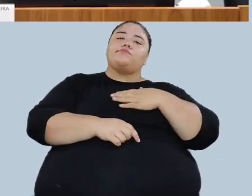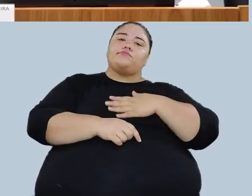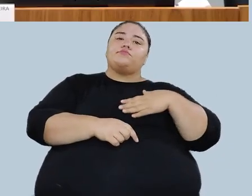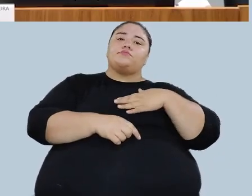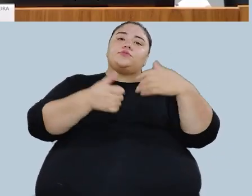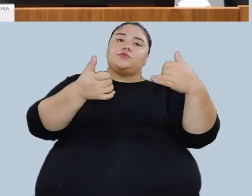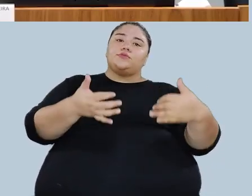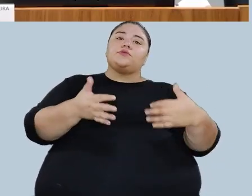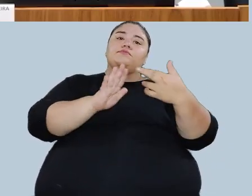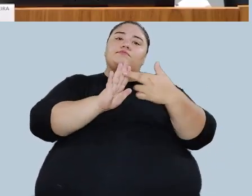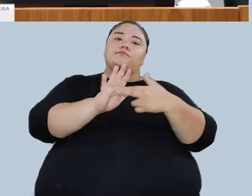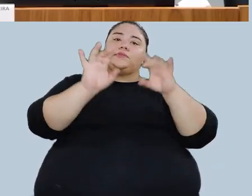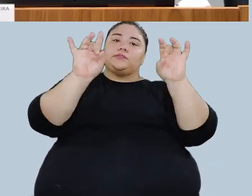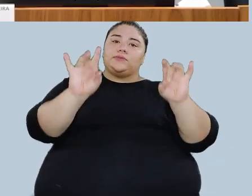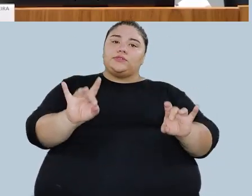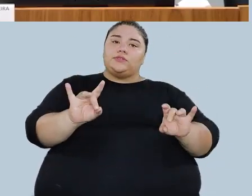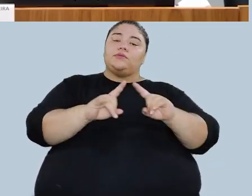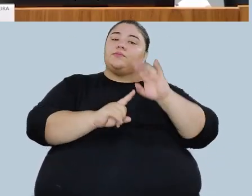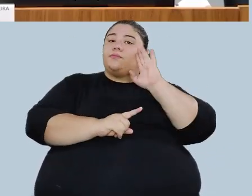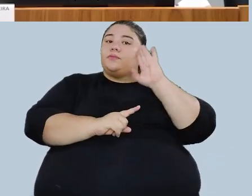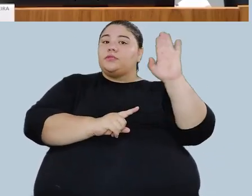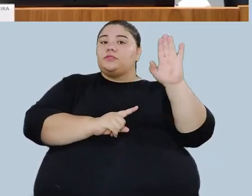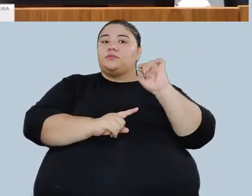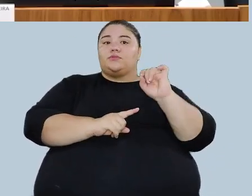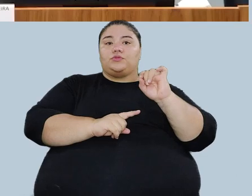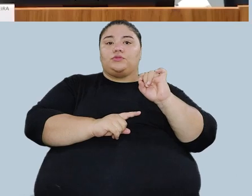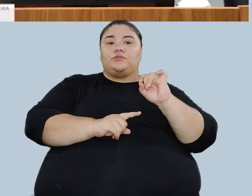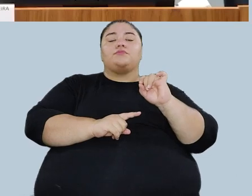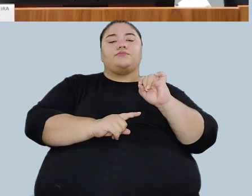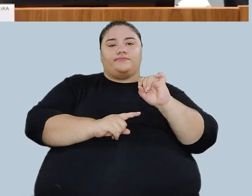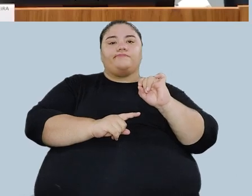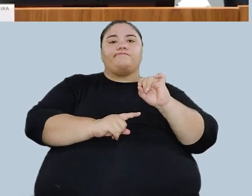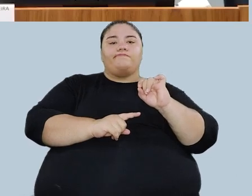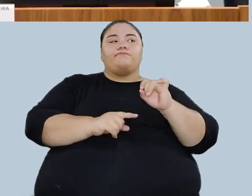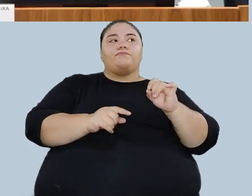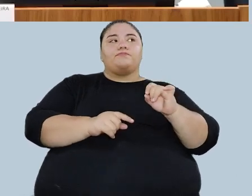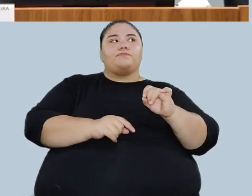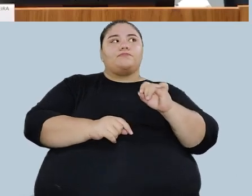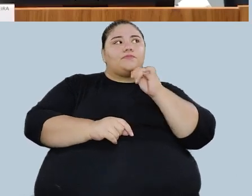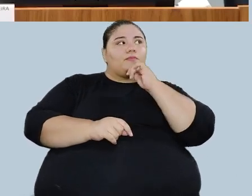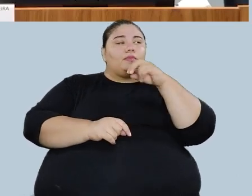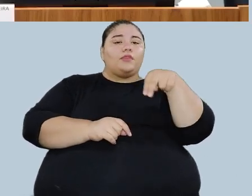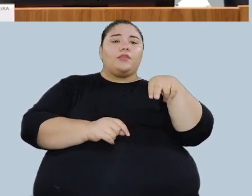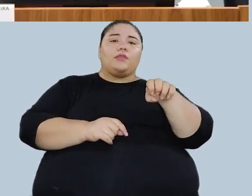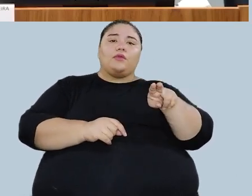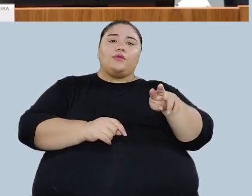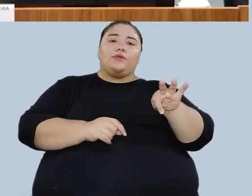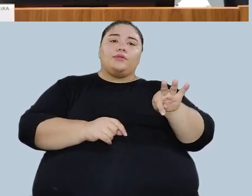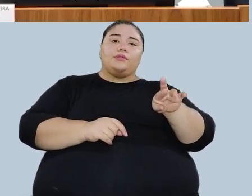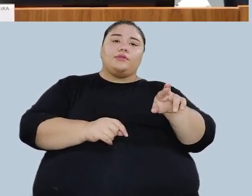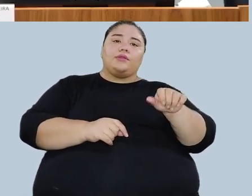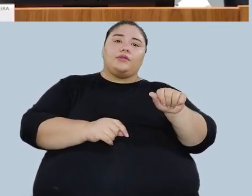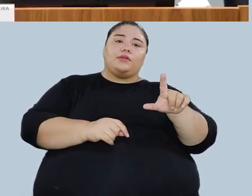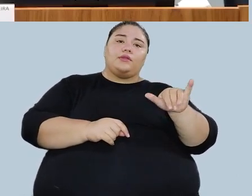de destacar aqui nesses regimes especiais, é o princípio da neutralidade. Para mim, ele é o princípio de base